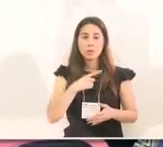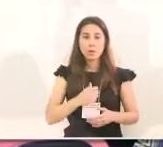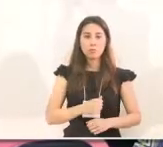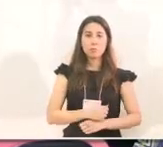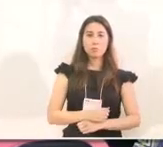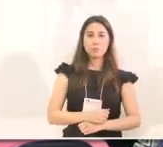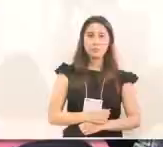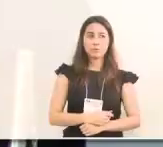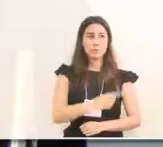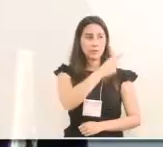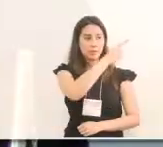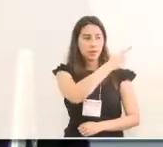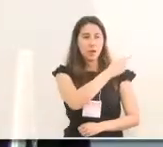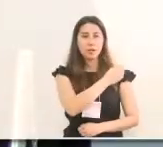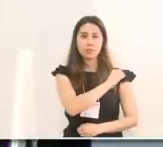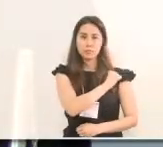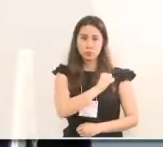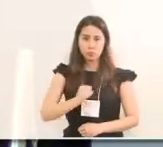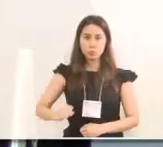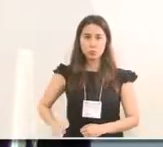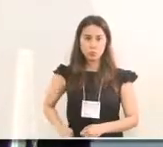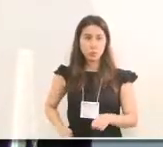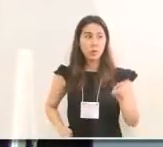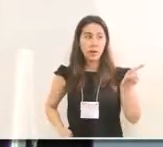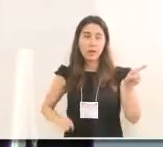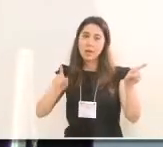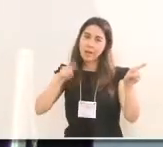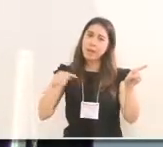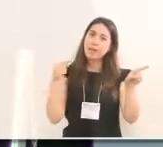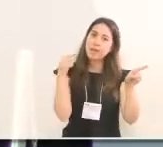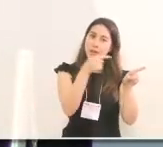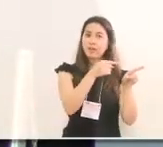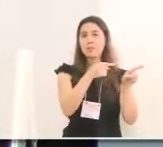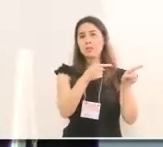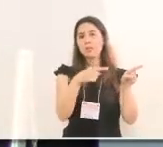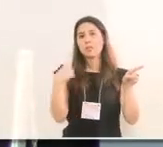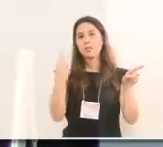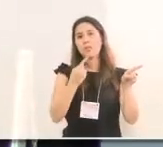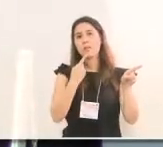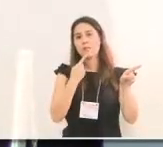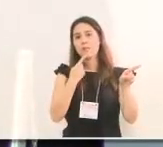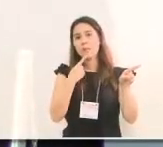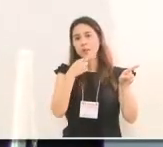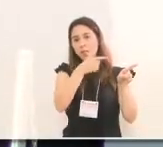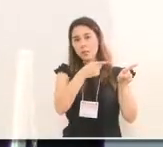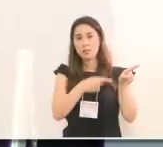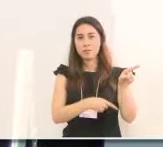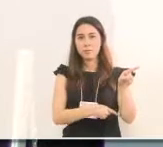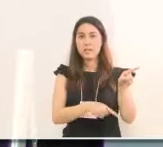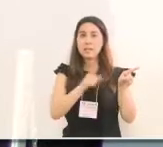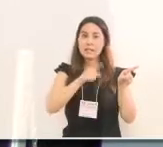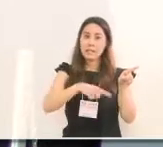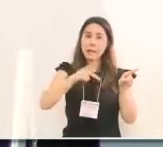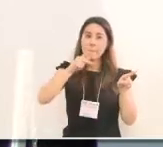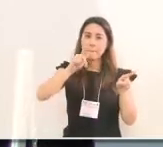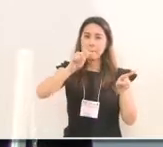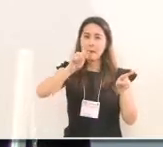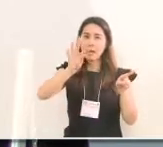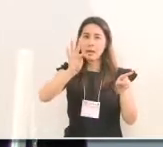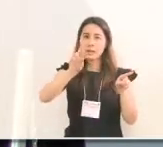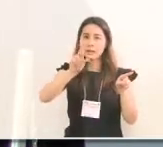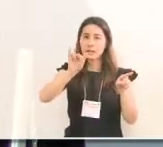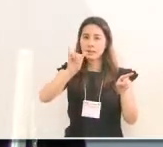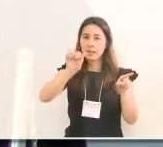estátua é do coronel joaquim josé é dele que nós estamos falando considerado o patriarca da cidade porque é